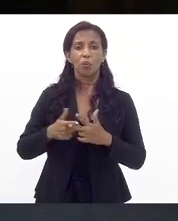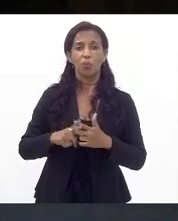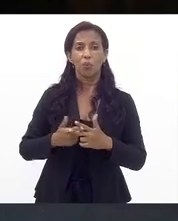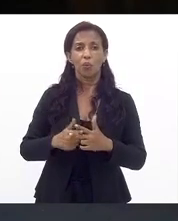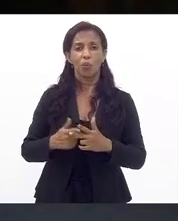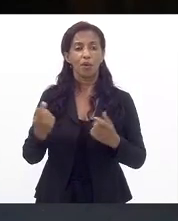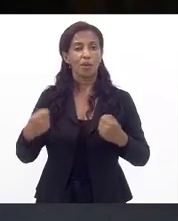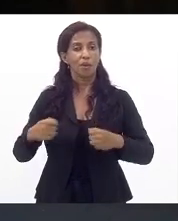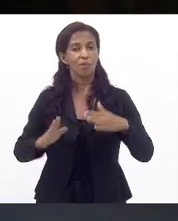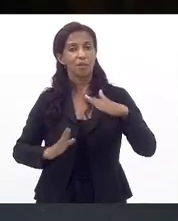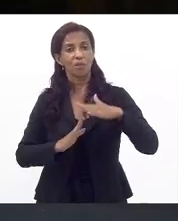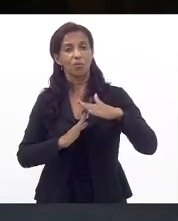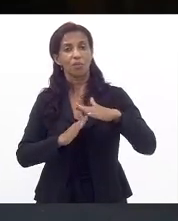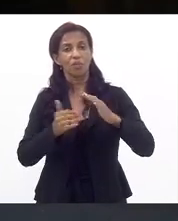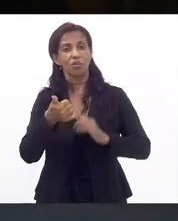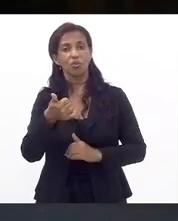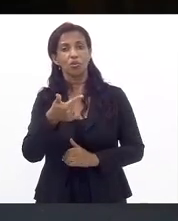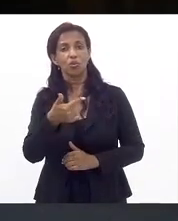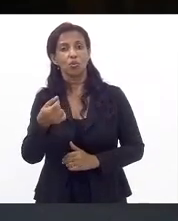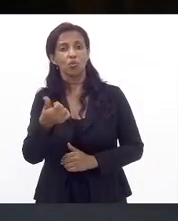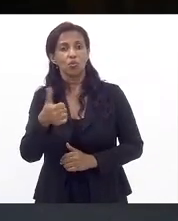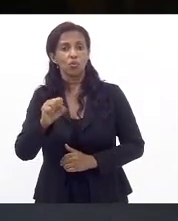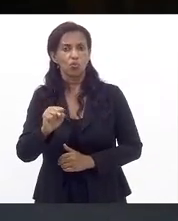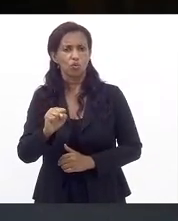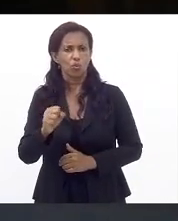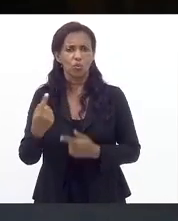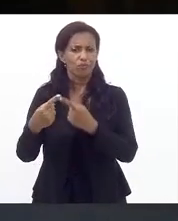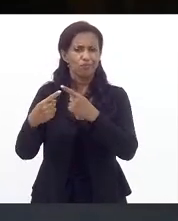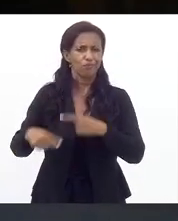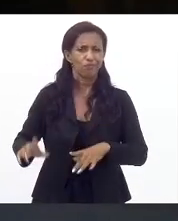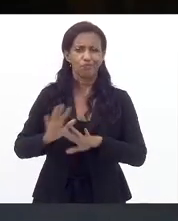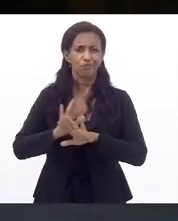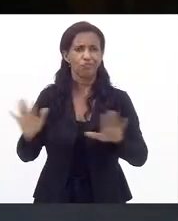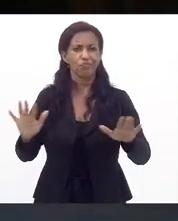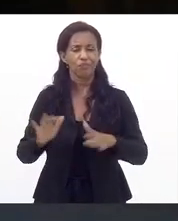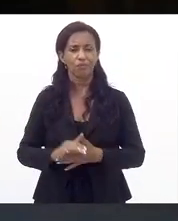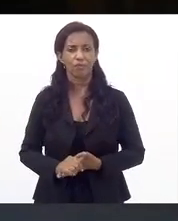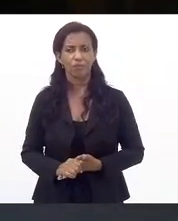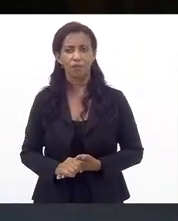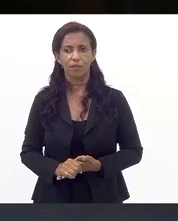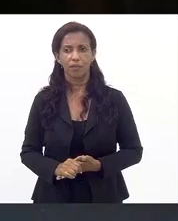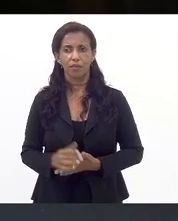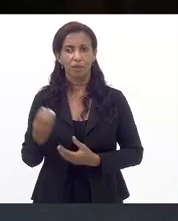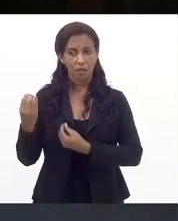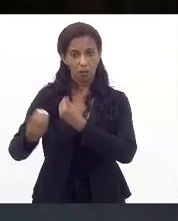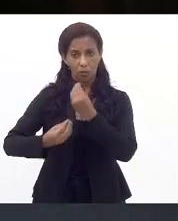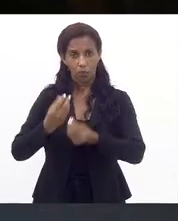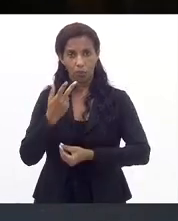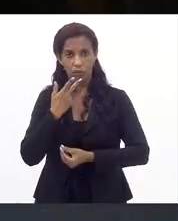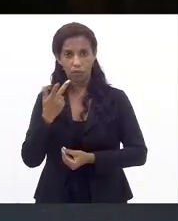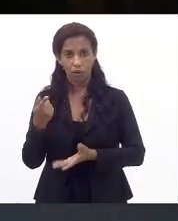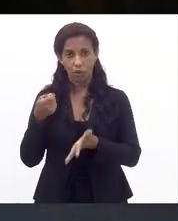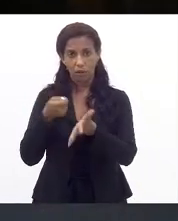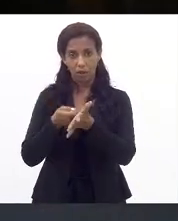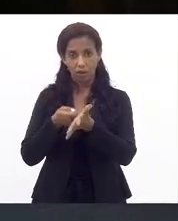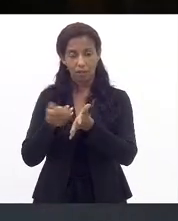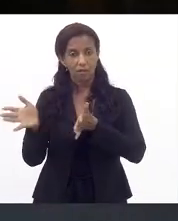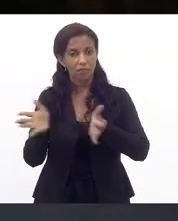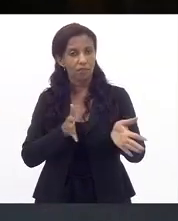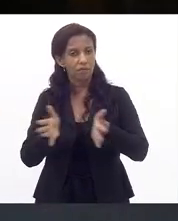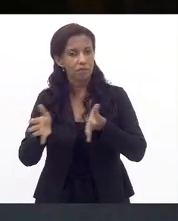corrigir que tem que ser o teto de 18 que a gente discorda frontalmente então quando eu digo que a gente está tentando